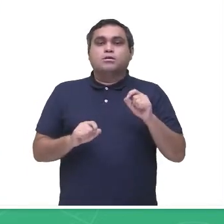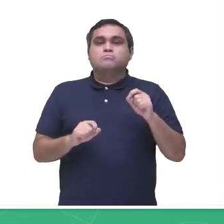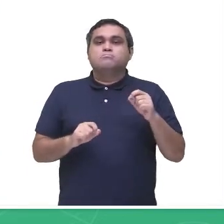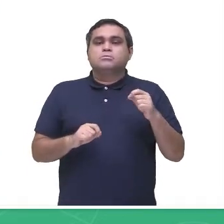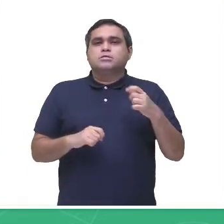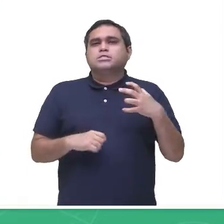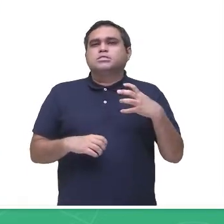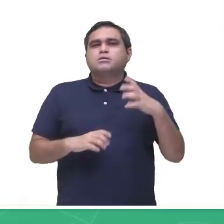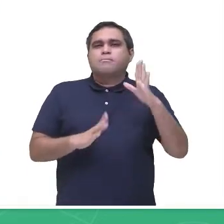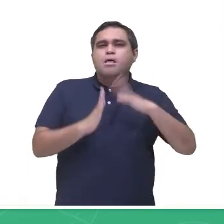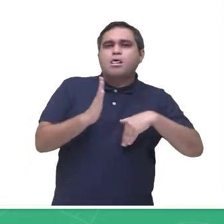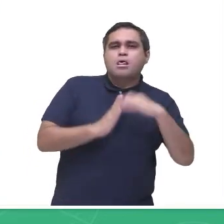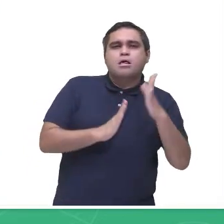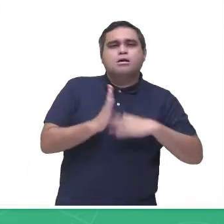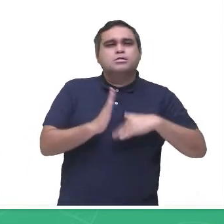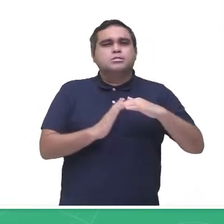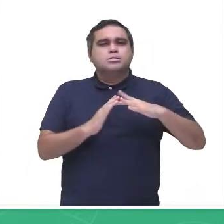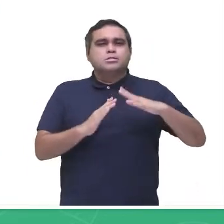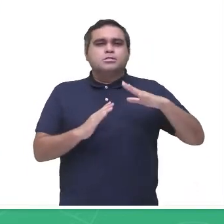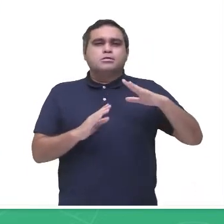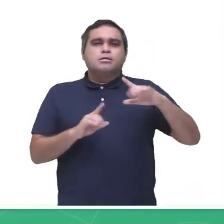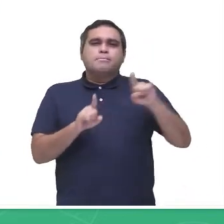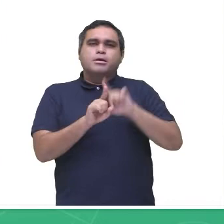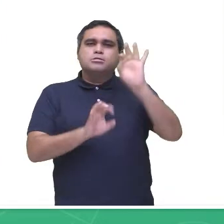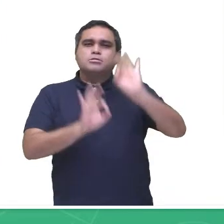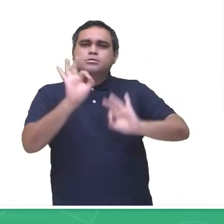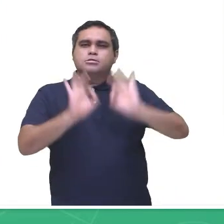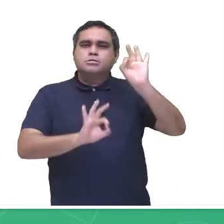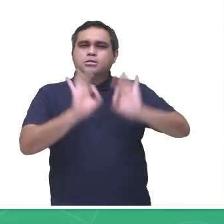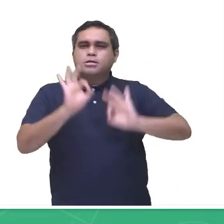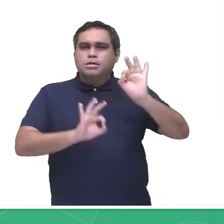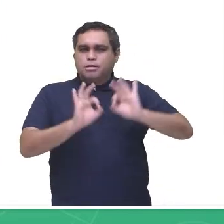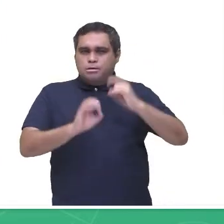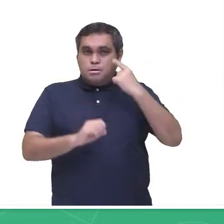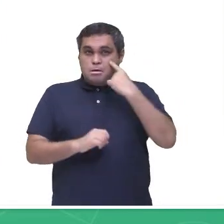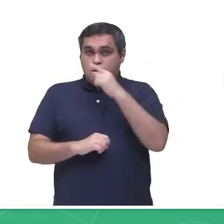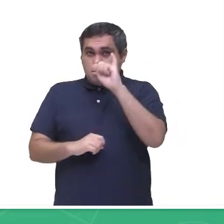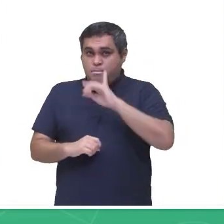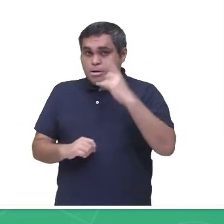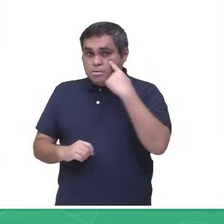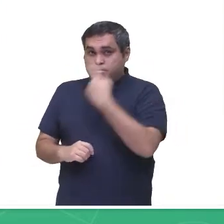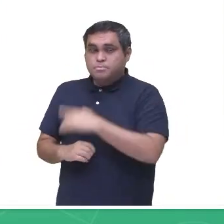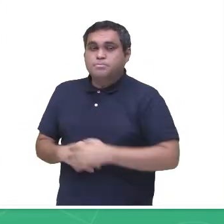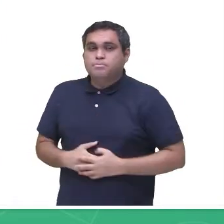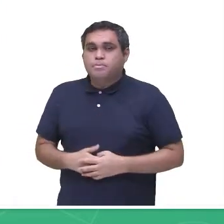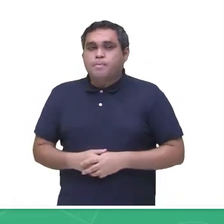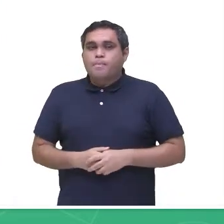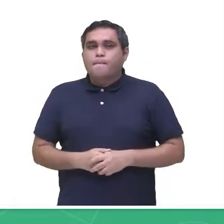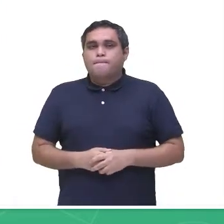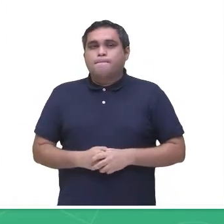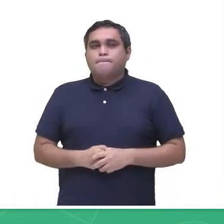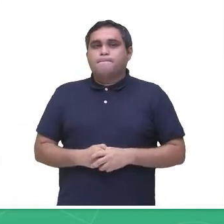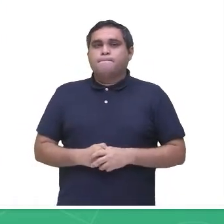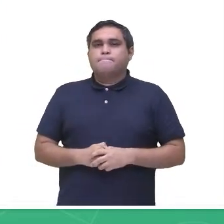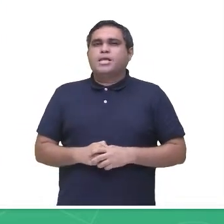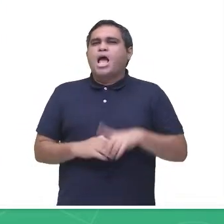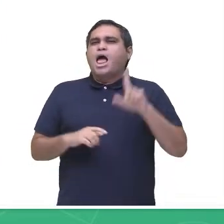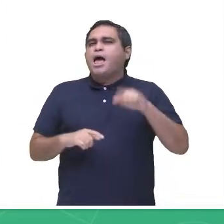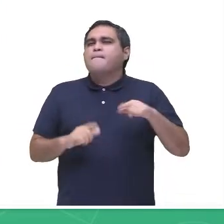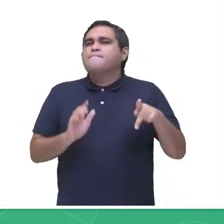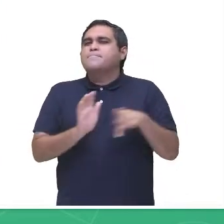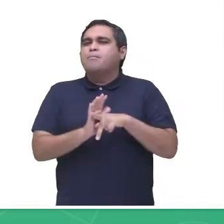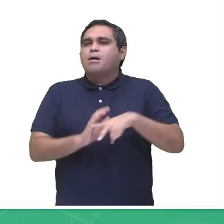A decoração em tropioli. E aí, nós vamos ver agora uma imagem que mostra para vocês essa questão dramática,